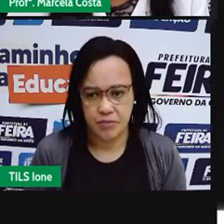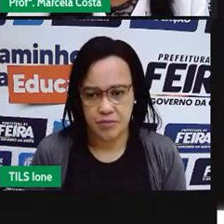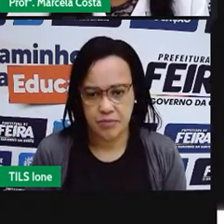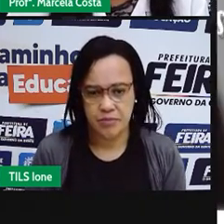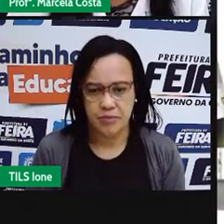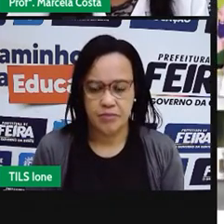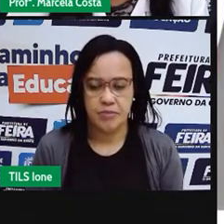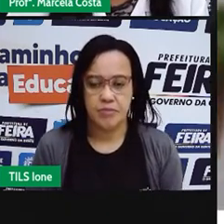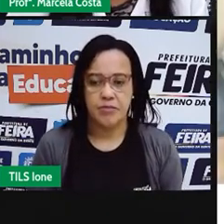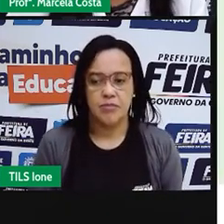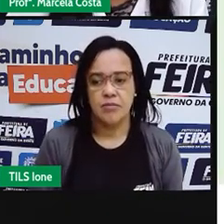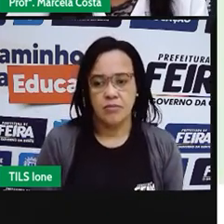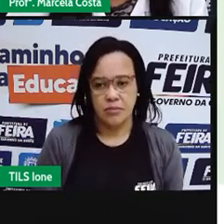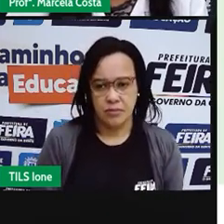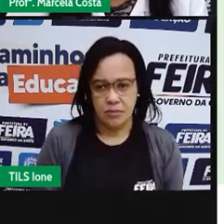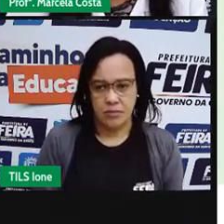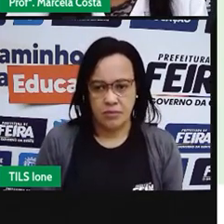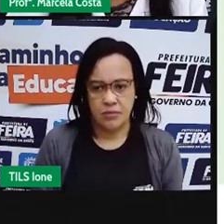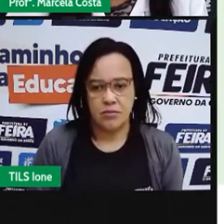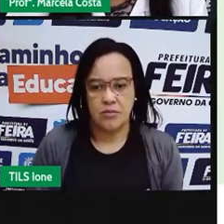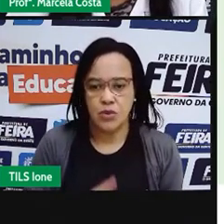Monteiro Lobato,